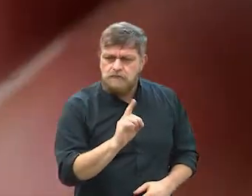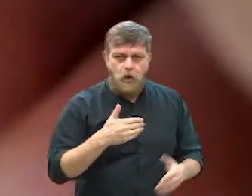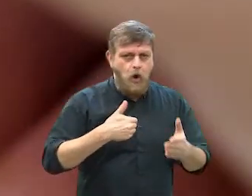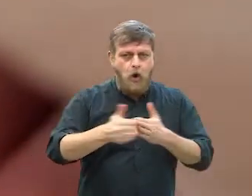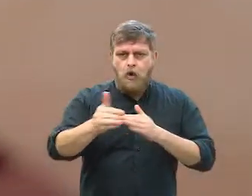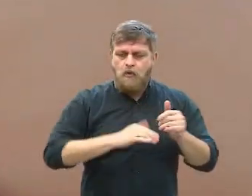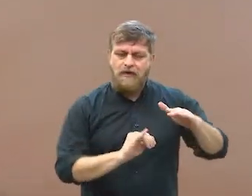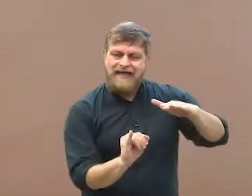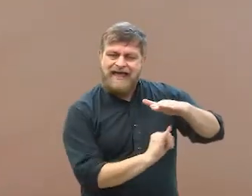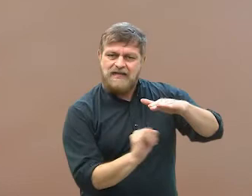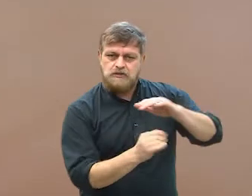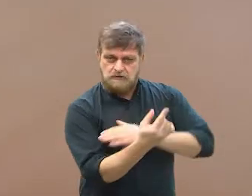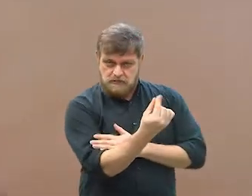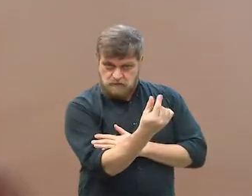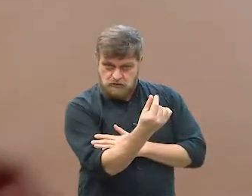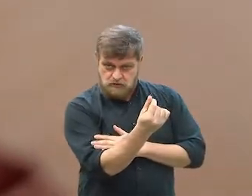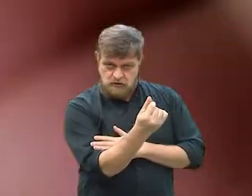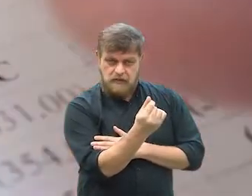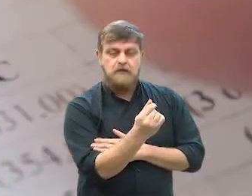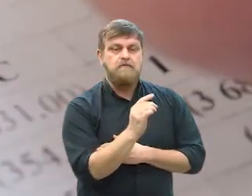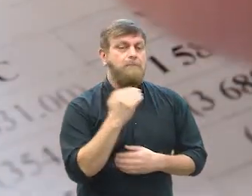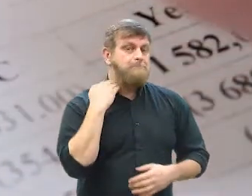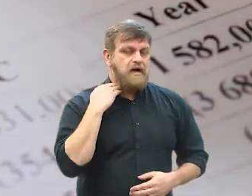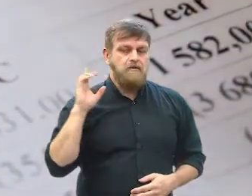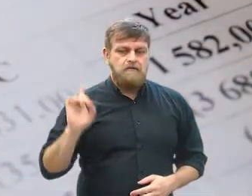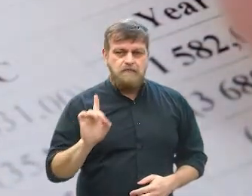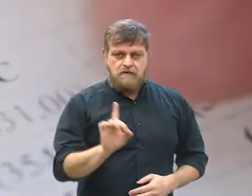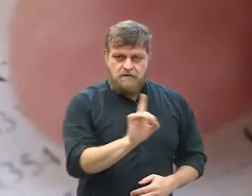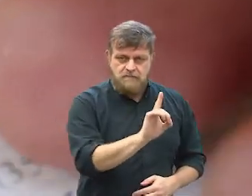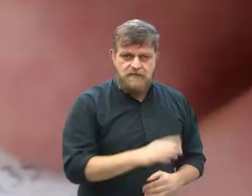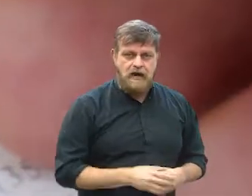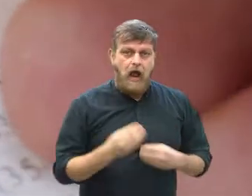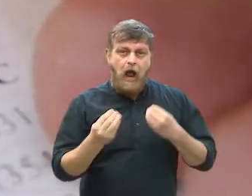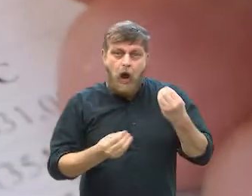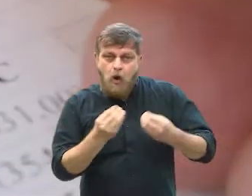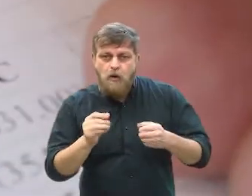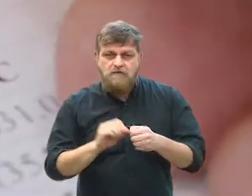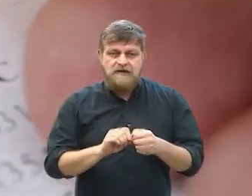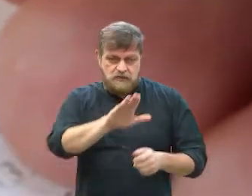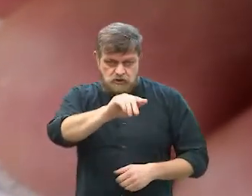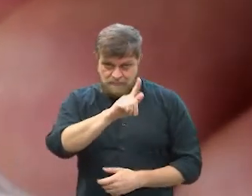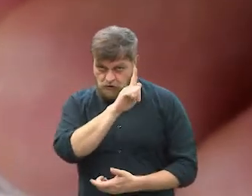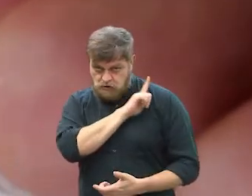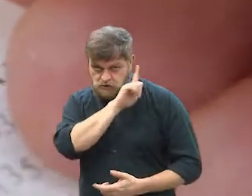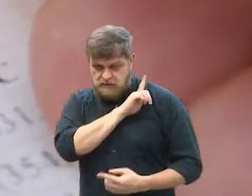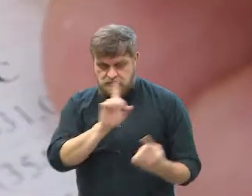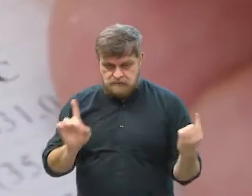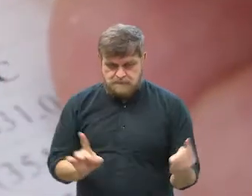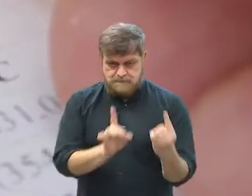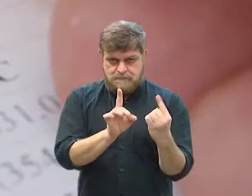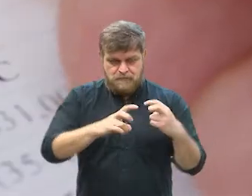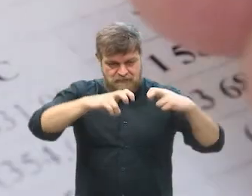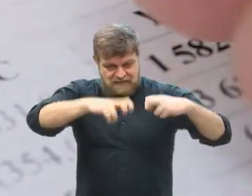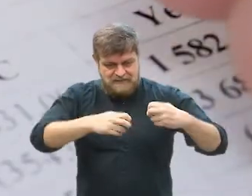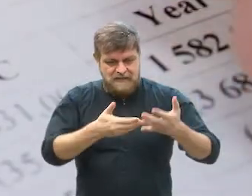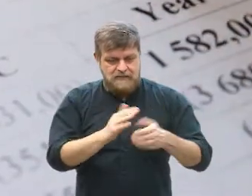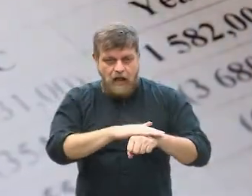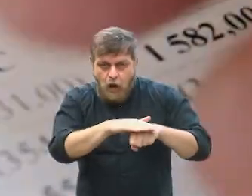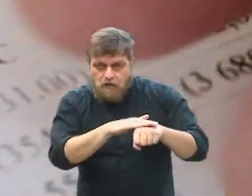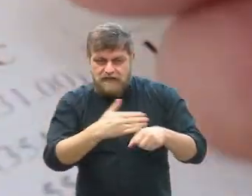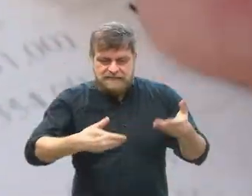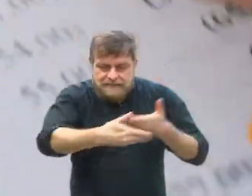instituição financeira faz a operação. Mas aí tem que ir na boca do caixa ou procurar o gerente? Como que é? Isso, pode procurar o gerente da sua